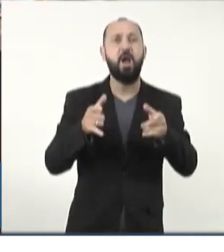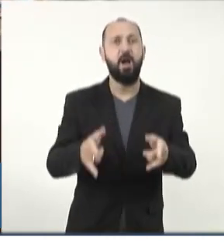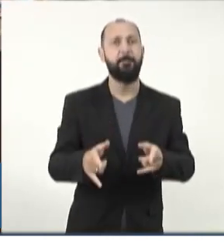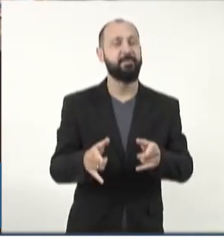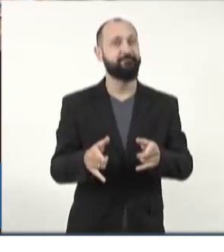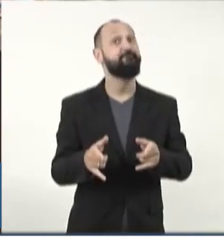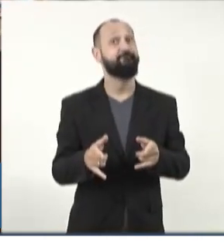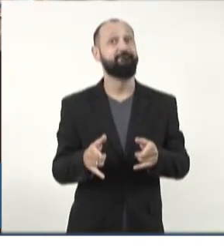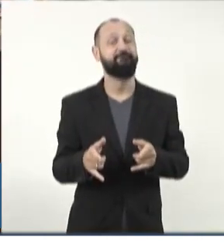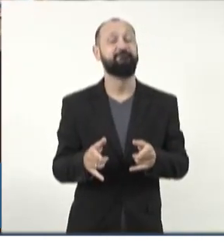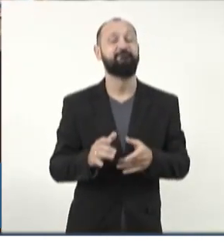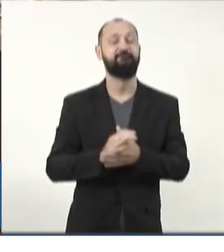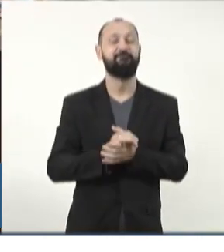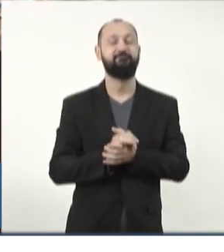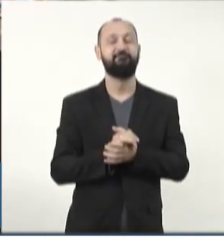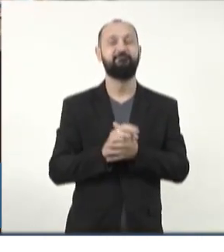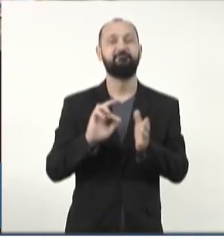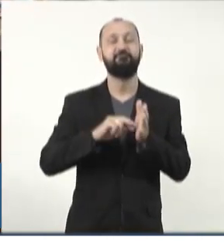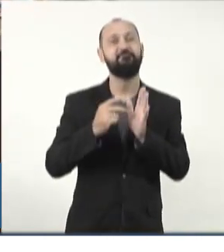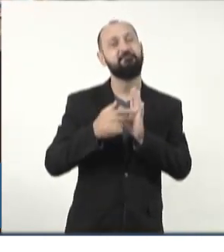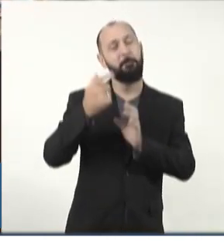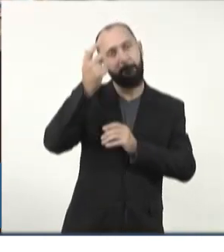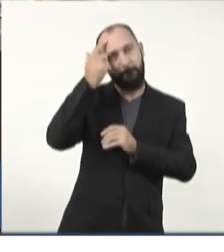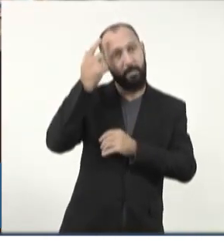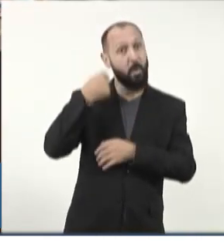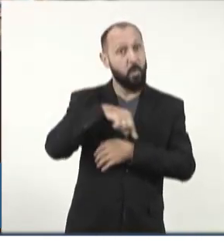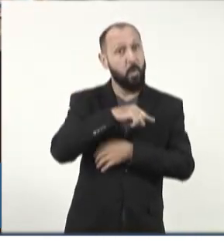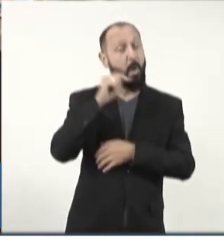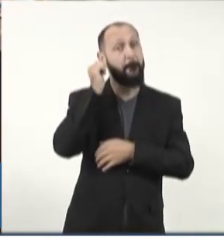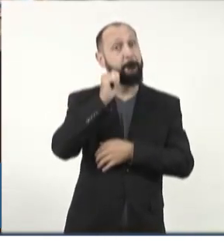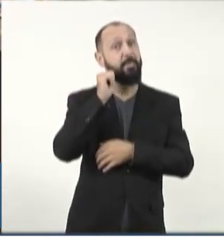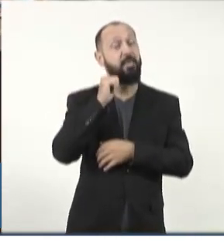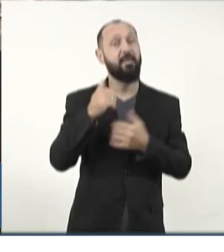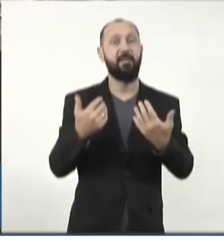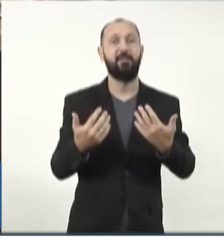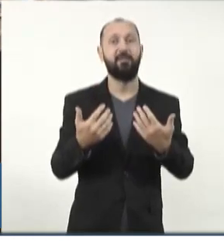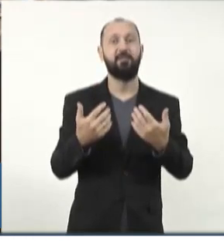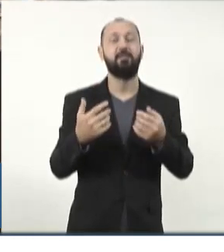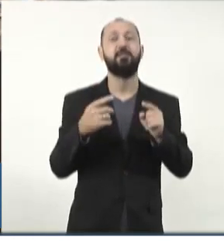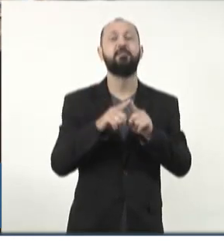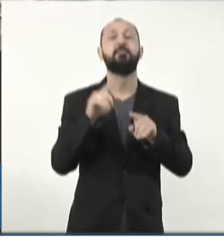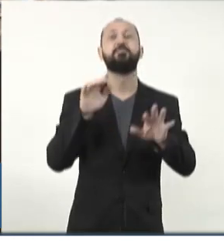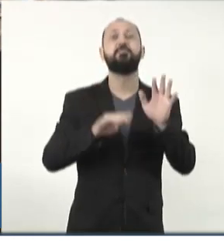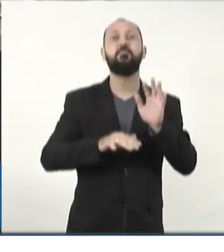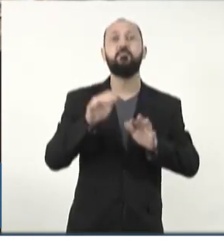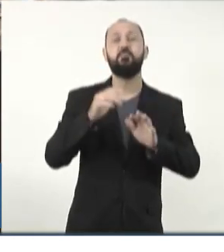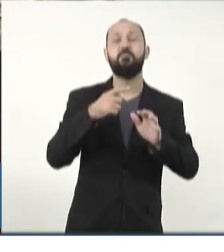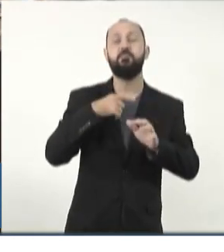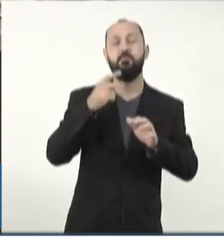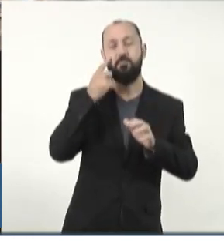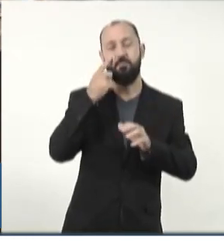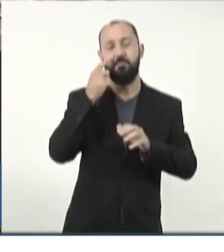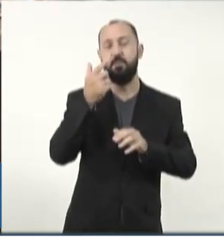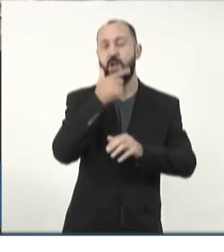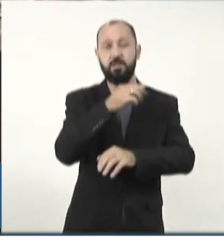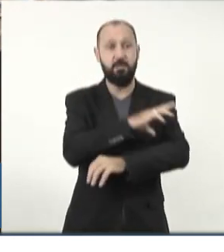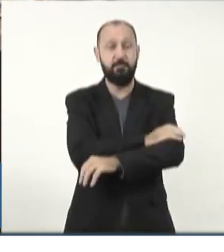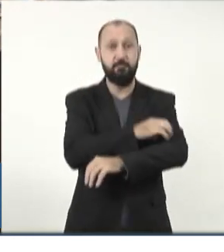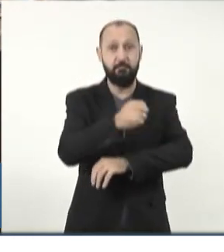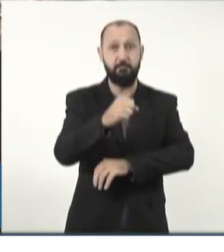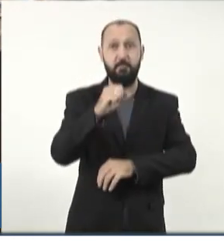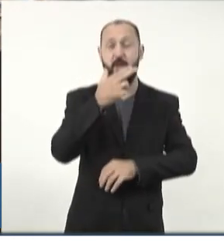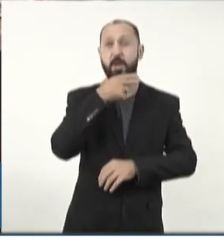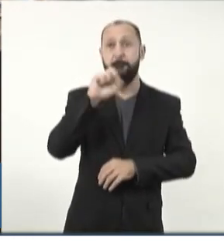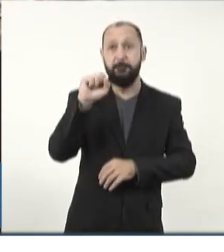né? Então, nesse sentido é que eu acho que nós, mulheres, né, também, muitas vezes, levamos esse machismo estrutural para dentro